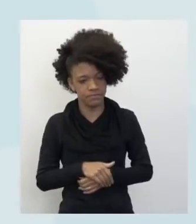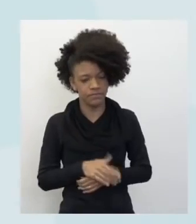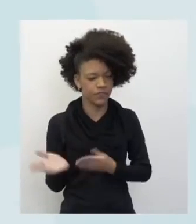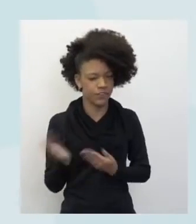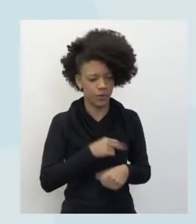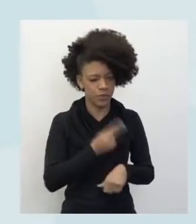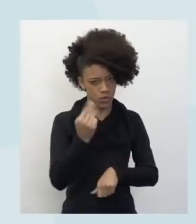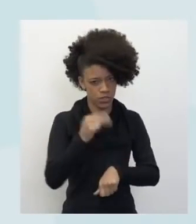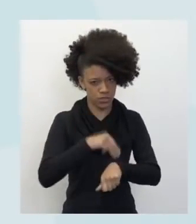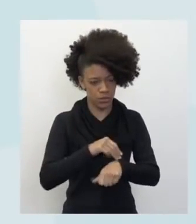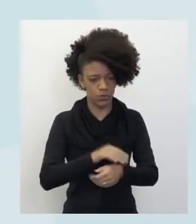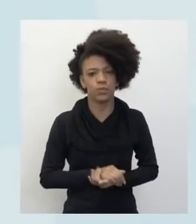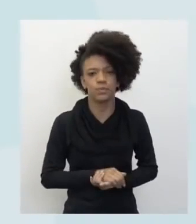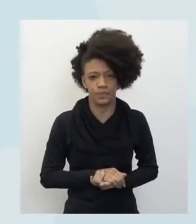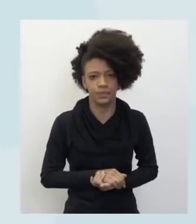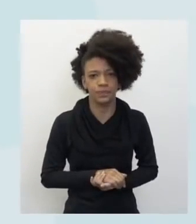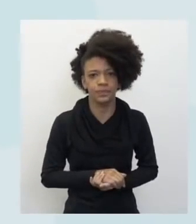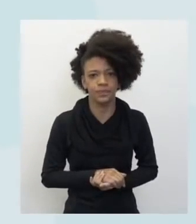Rapidinho, 2 minutinhos aí.